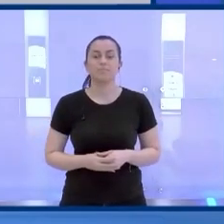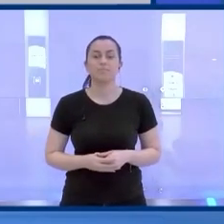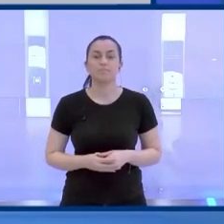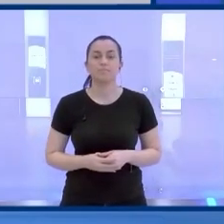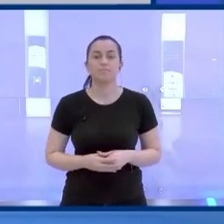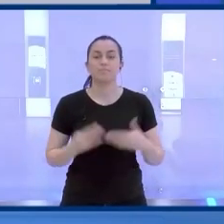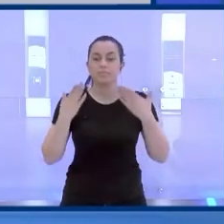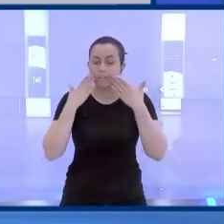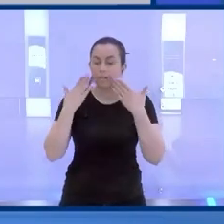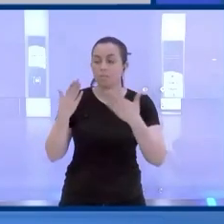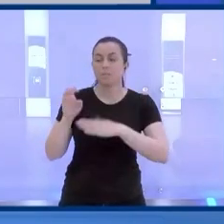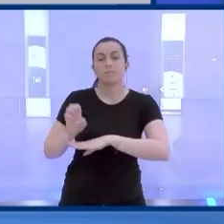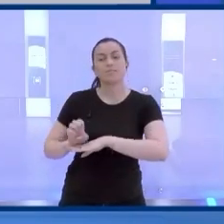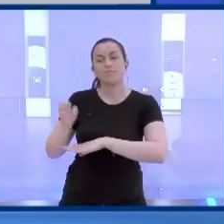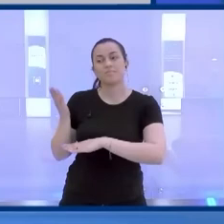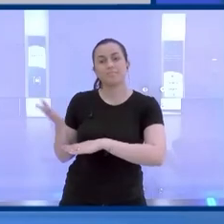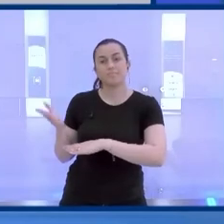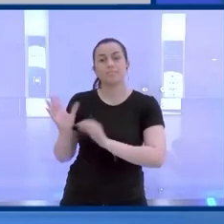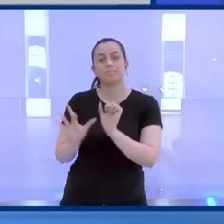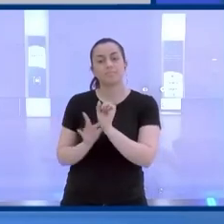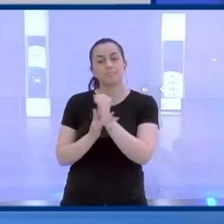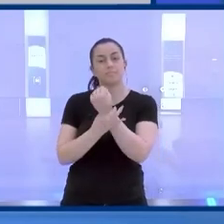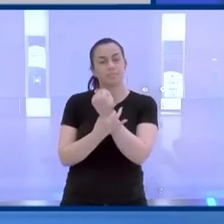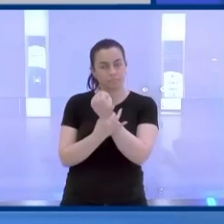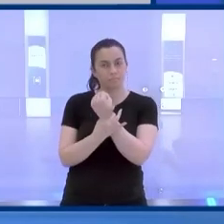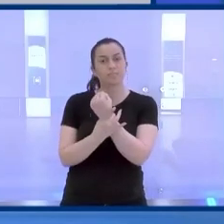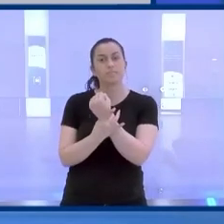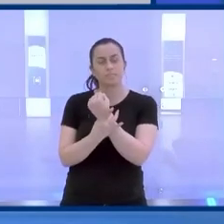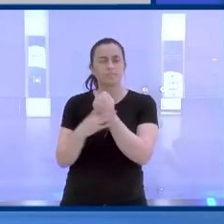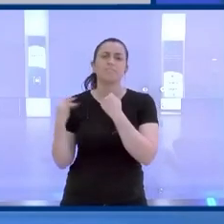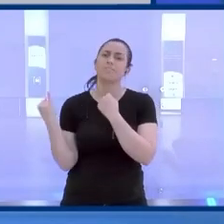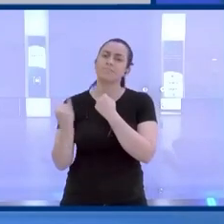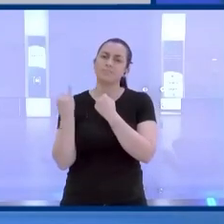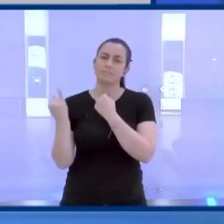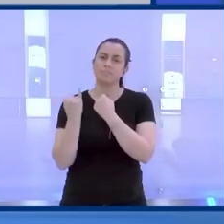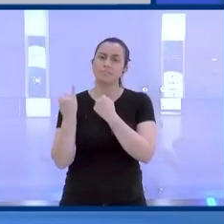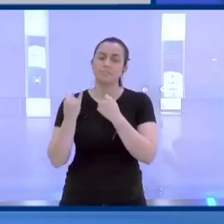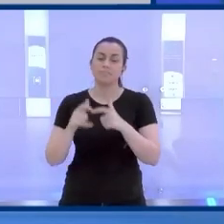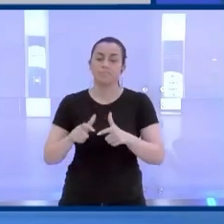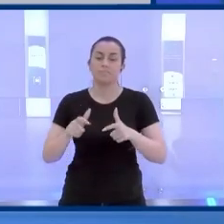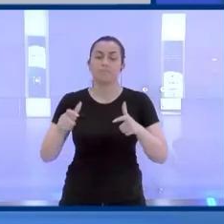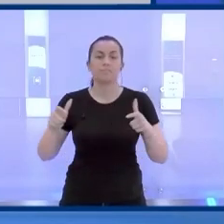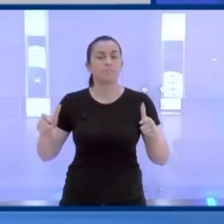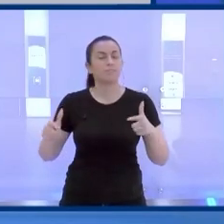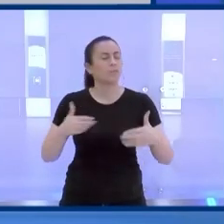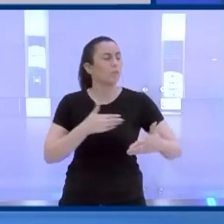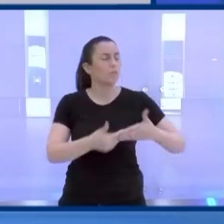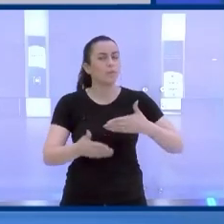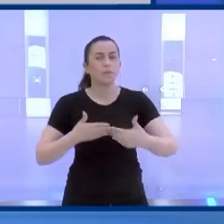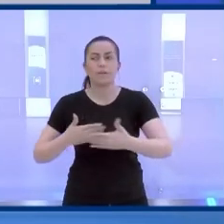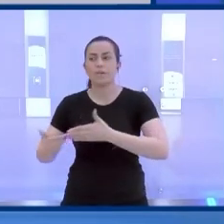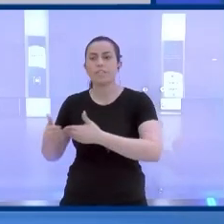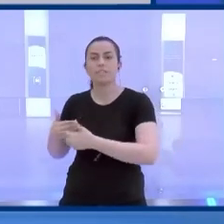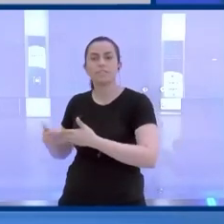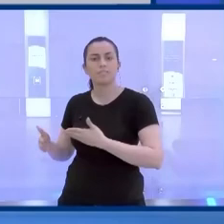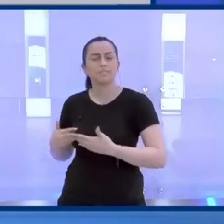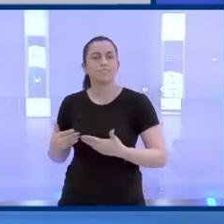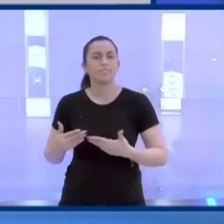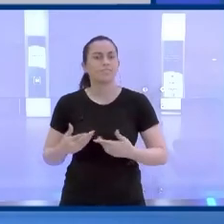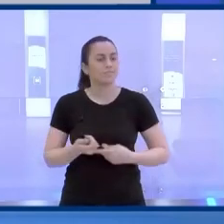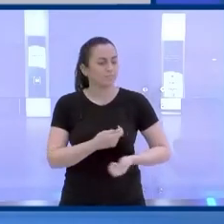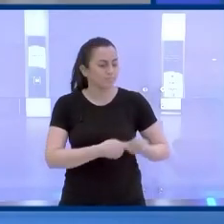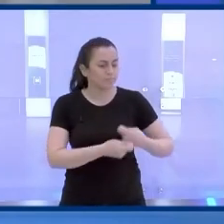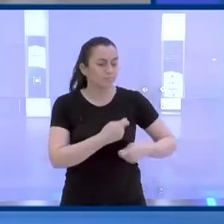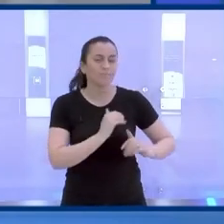Estado mais uma alternativa para a segurança energética tão necessária para o crescimento de qualquer Estado, crescimento econômico de